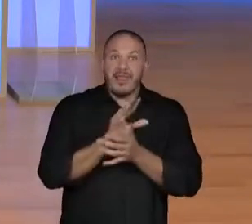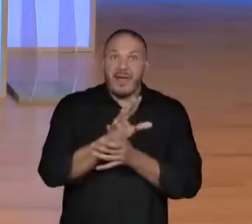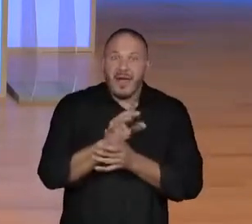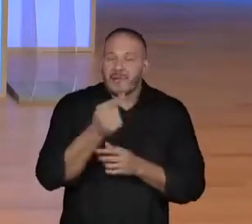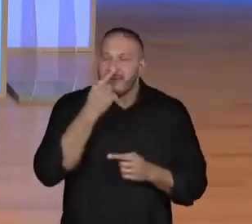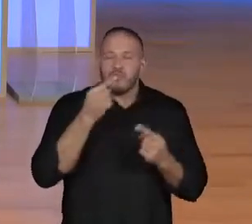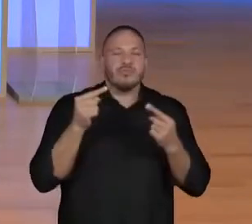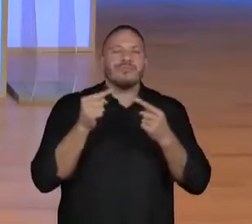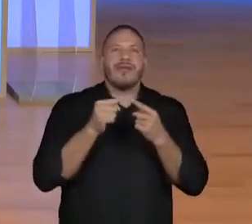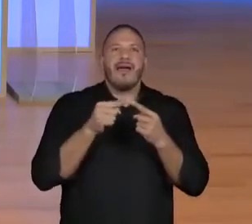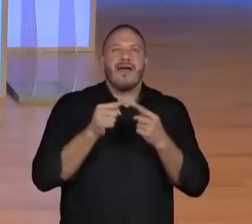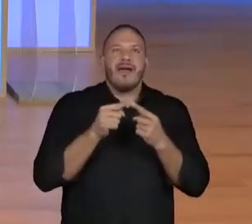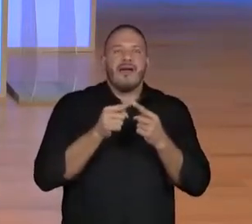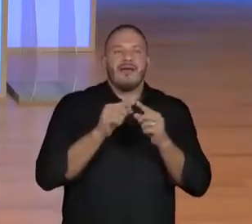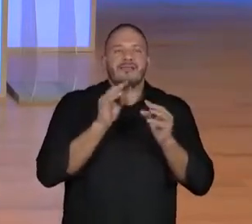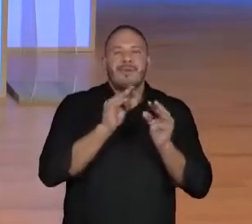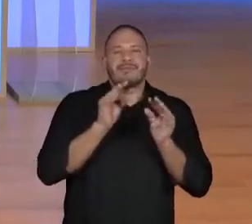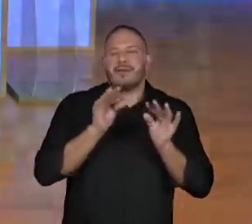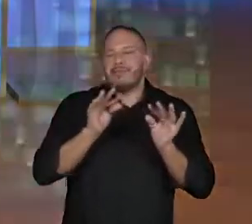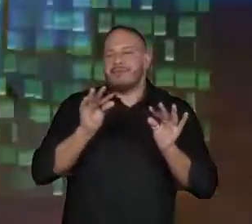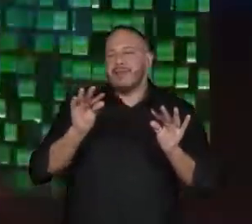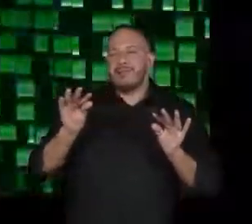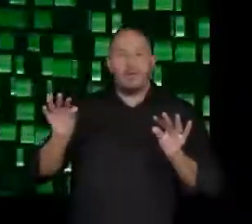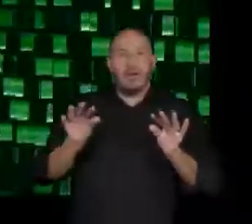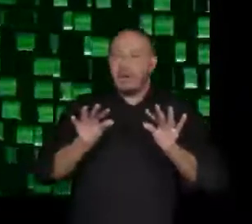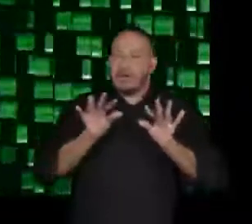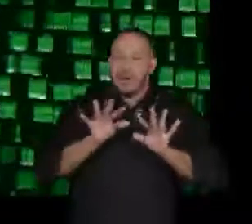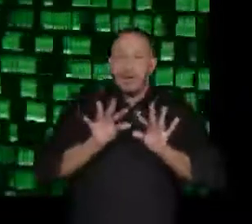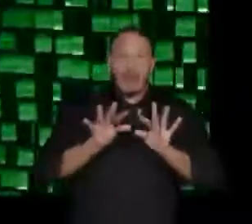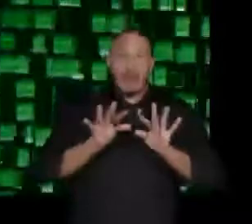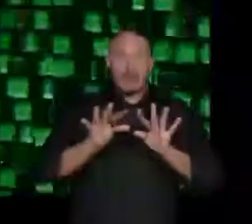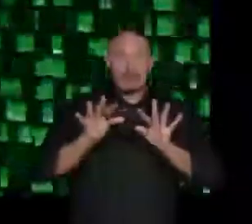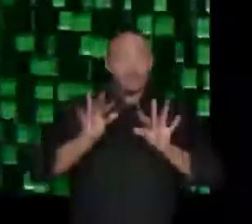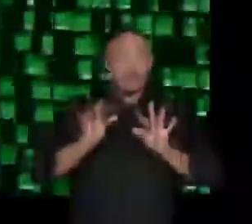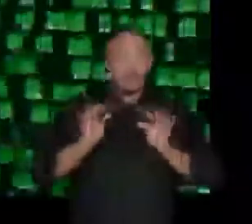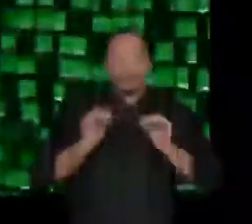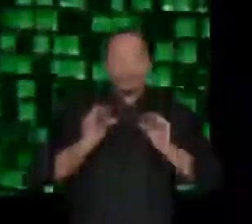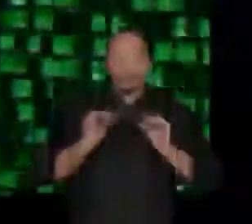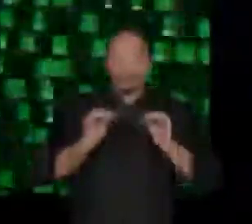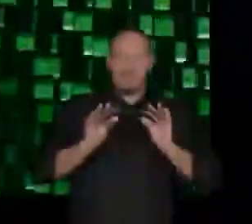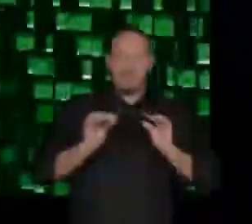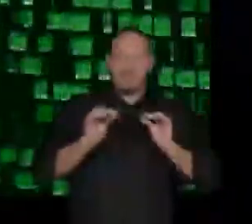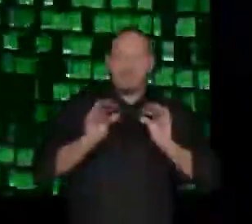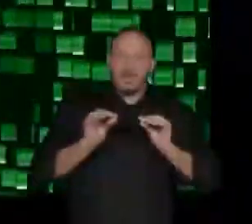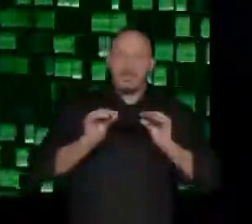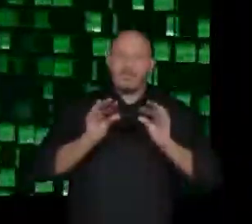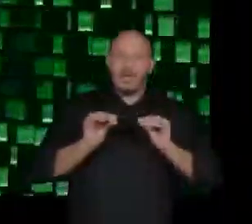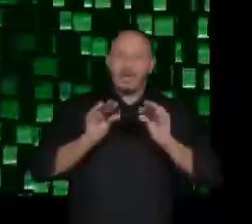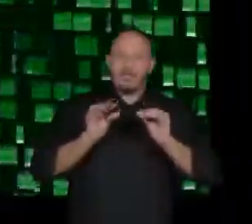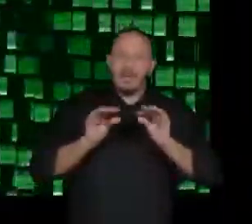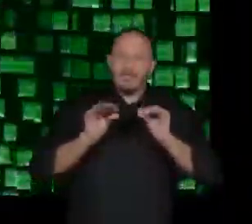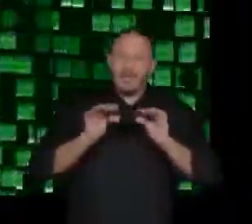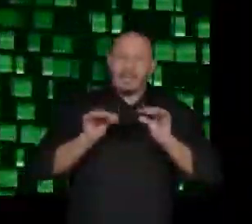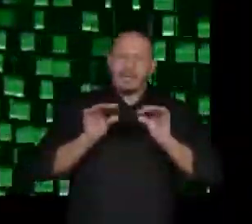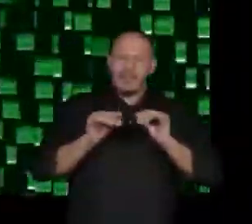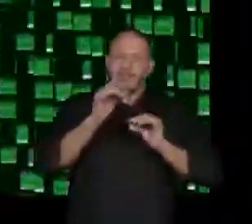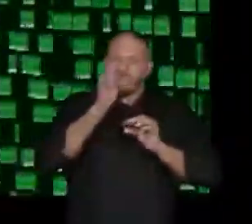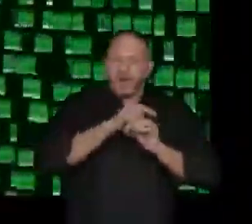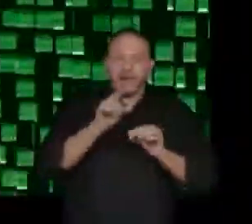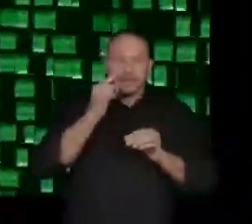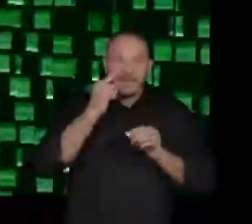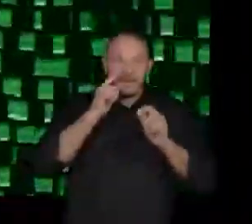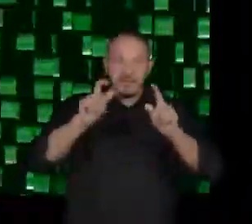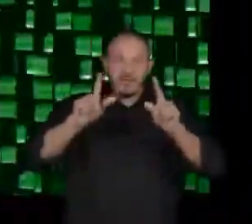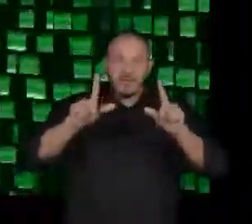estão caminhando, Não. elas estão acendendo e apagando. Vamos dar um